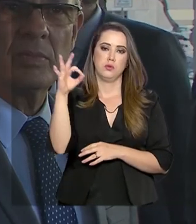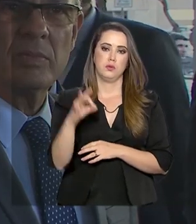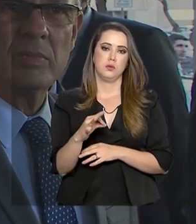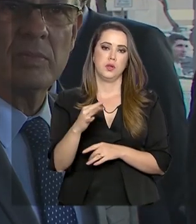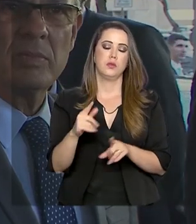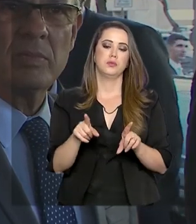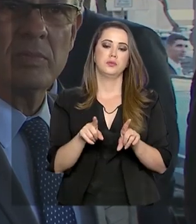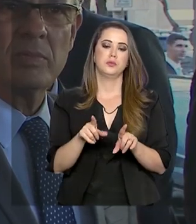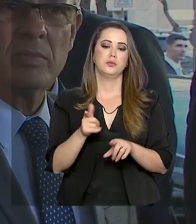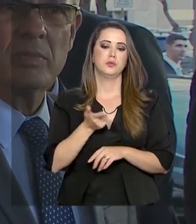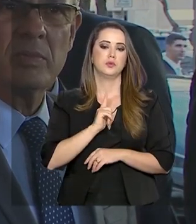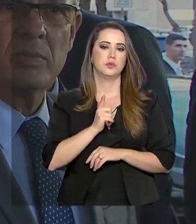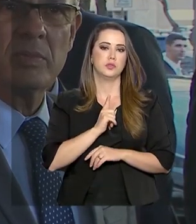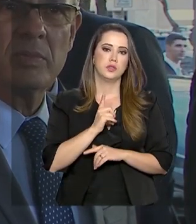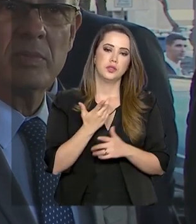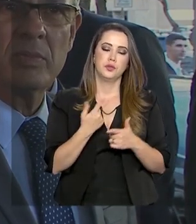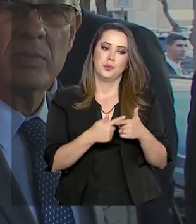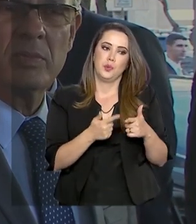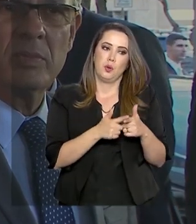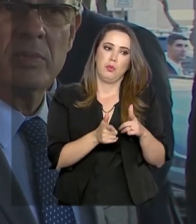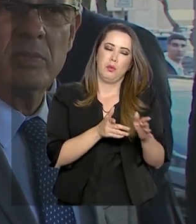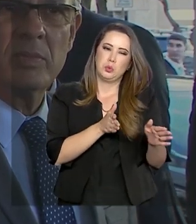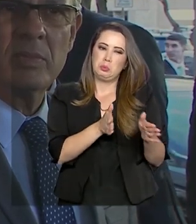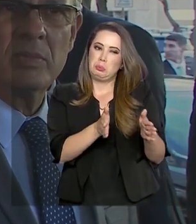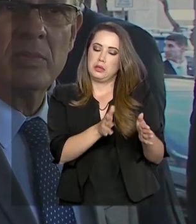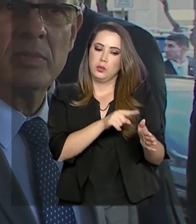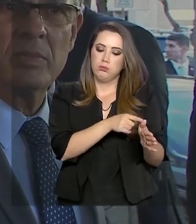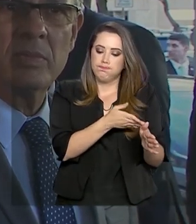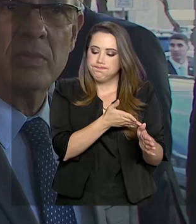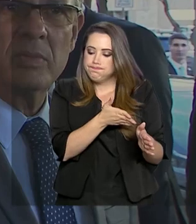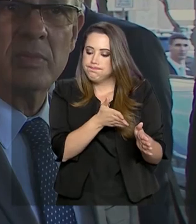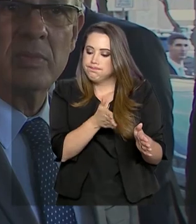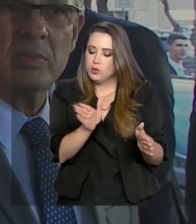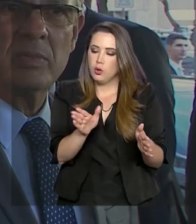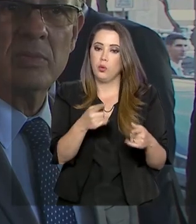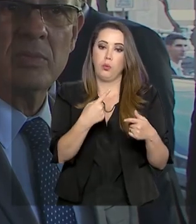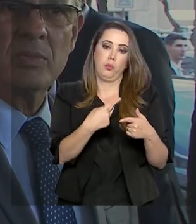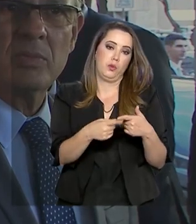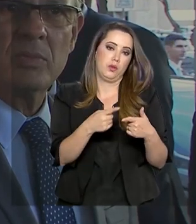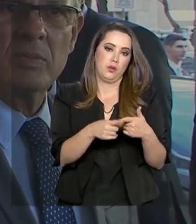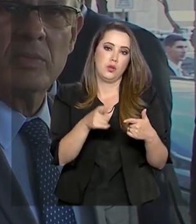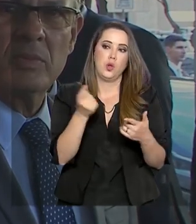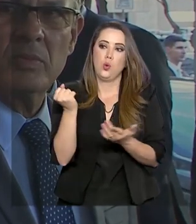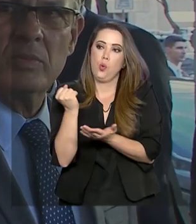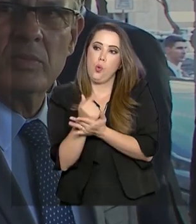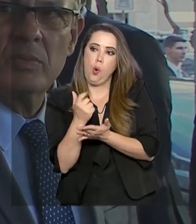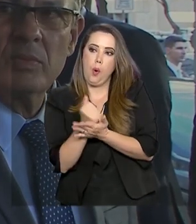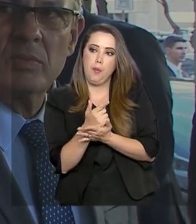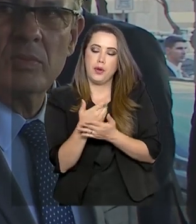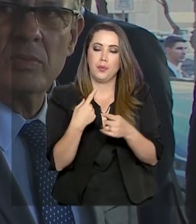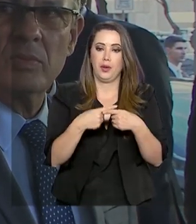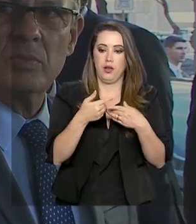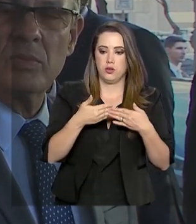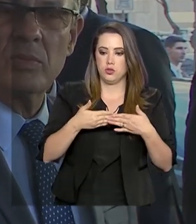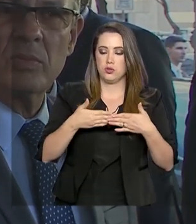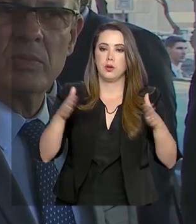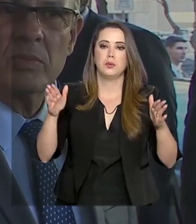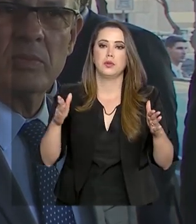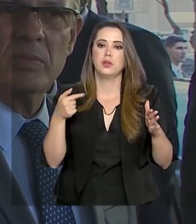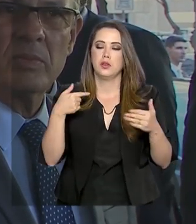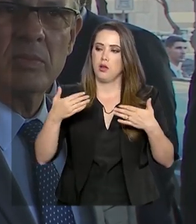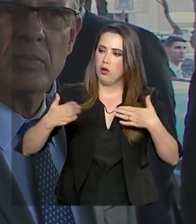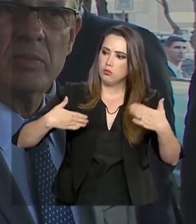Houve uma sazonalidade tendo em vista coincidiu uma entre safra e com uma compra, porque nós estamos abrindo um comércio para mundo todo.